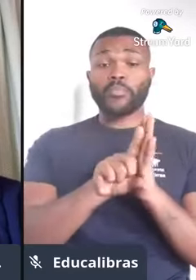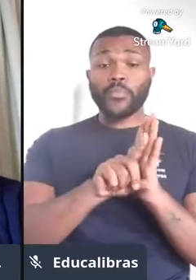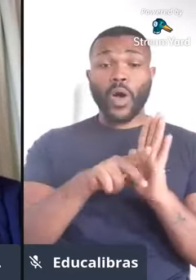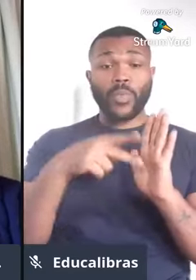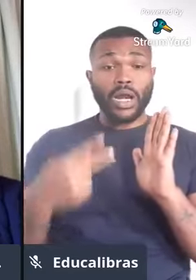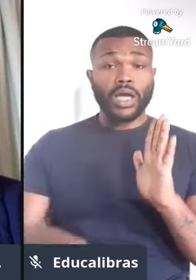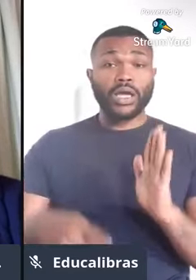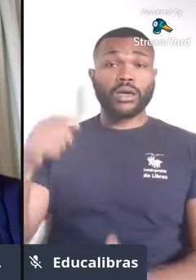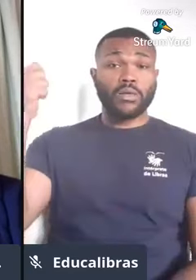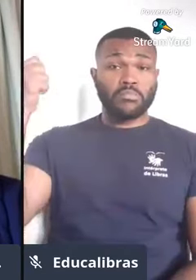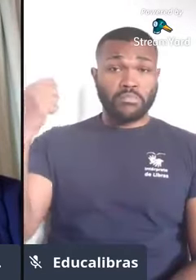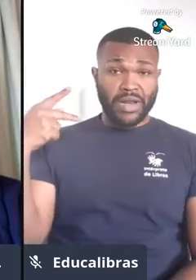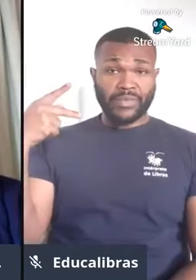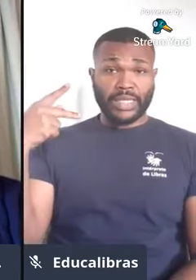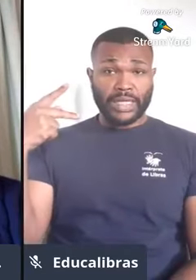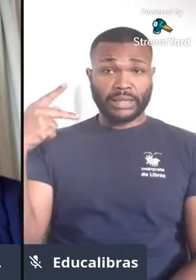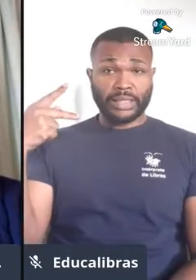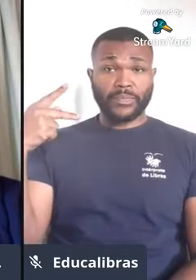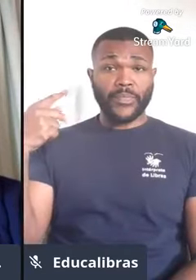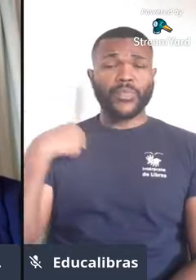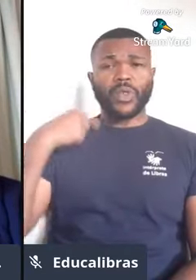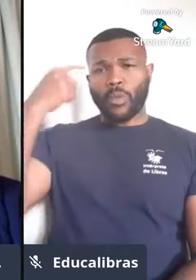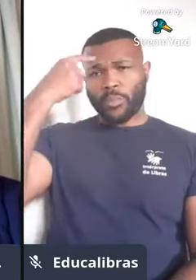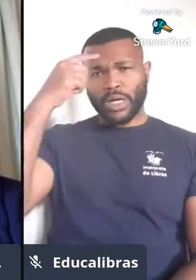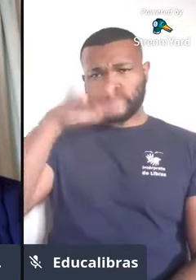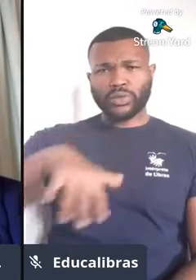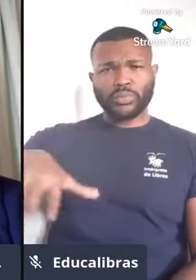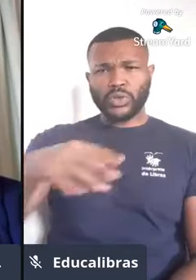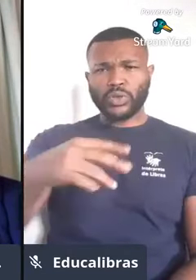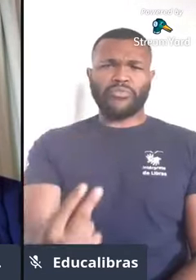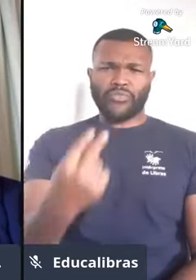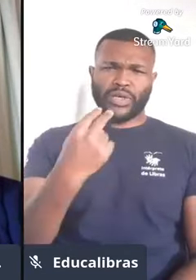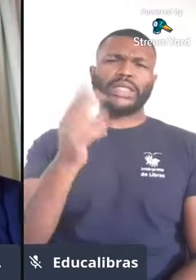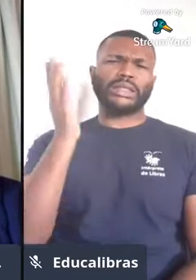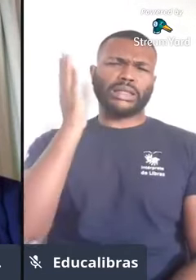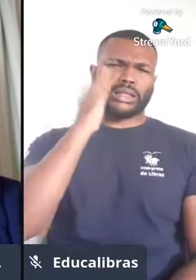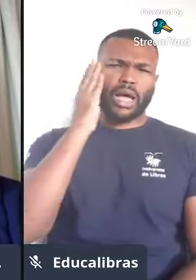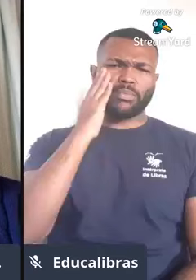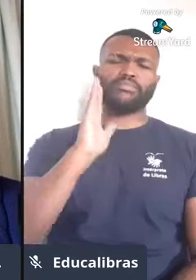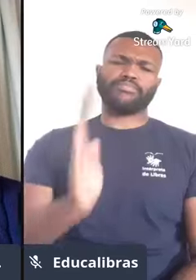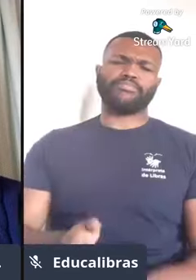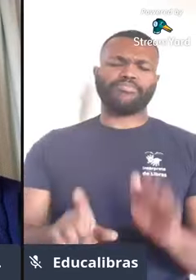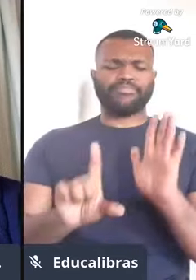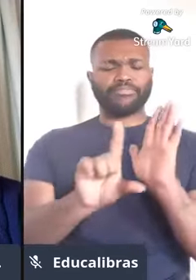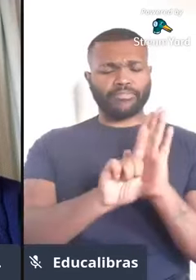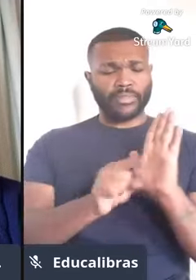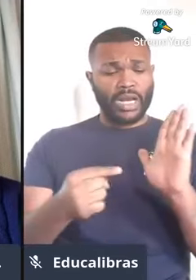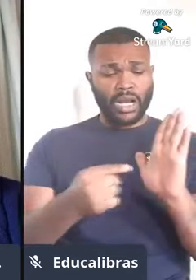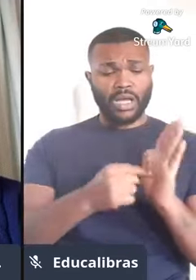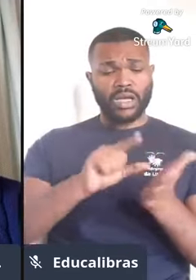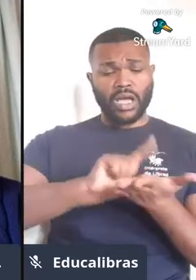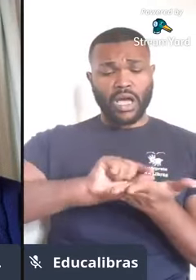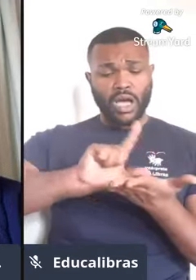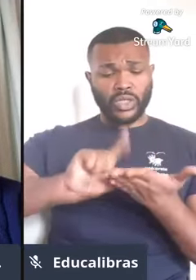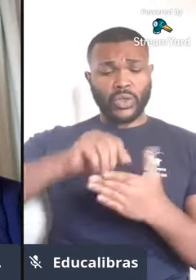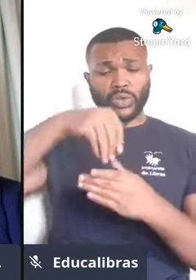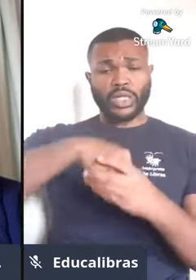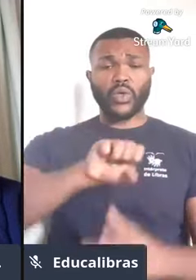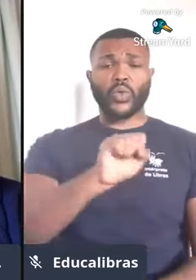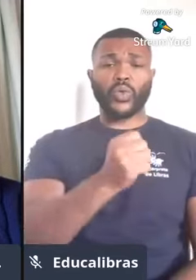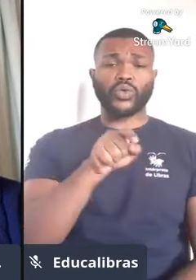previdenciária. Eu acho que todos que nos escutam sabem que a lei de cotas, na verdade, é um artigo da Lei